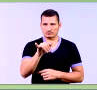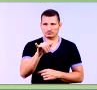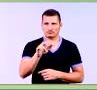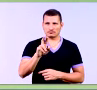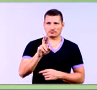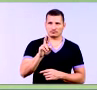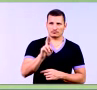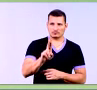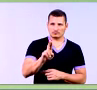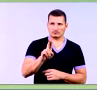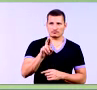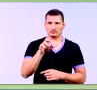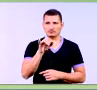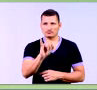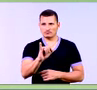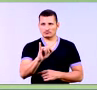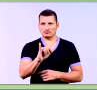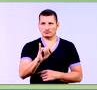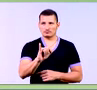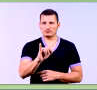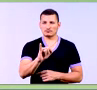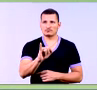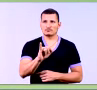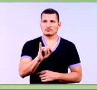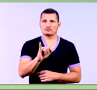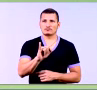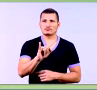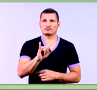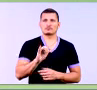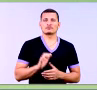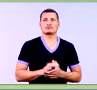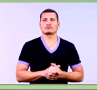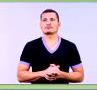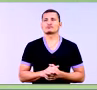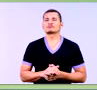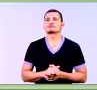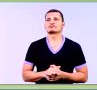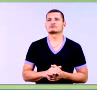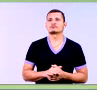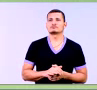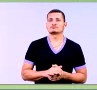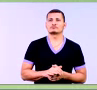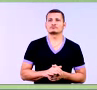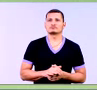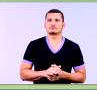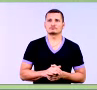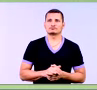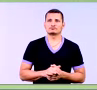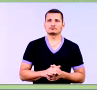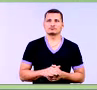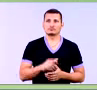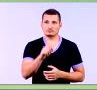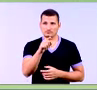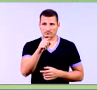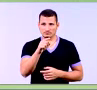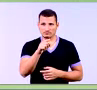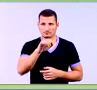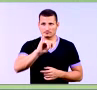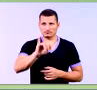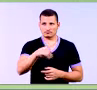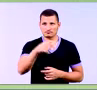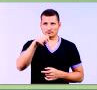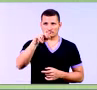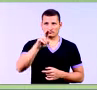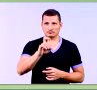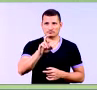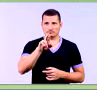UI, que é esse daqui, ó. Deixa eu apagar para ficar melhor para vocês enxergarem. Esse jQuery UI, que